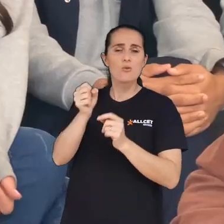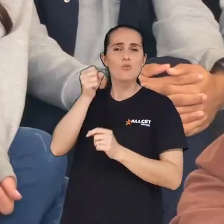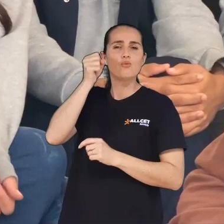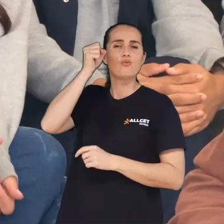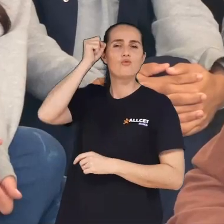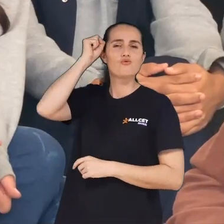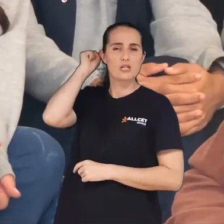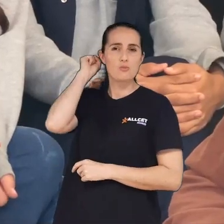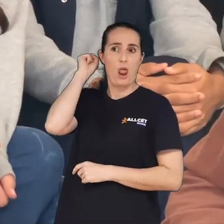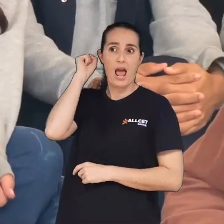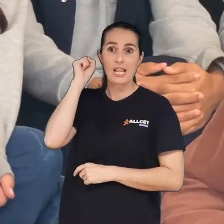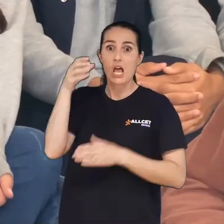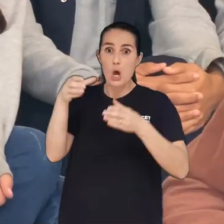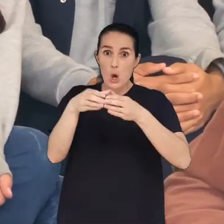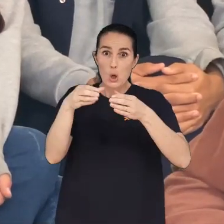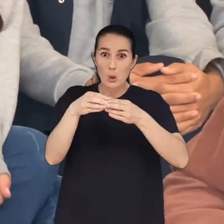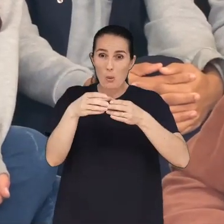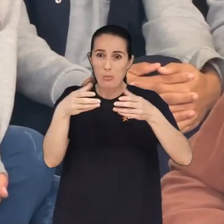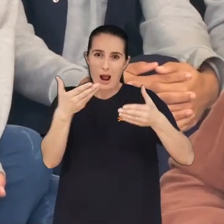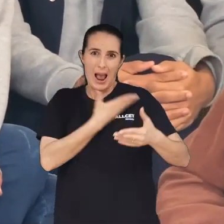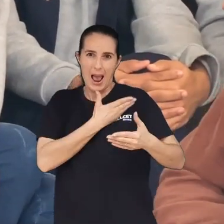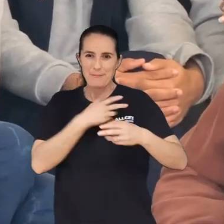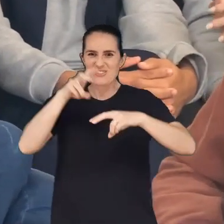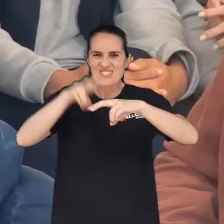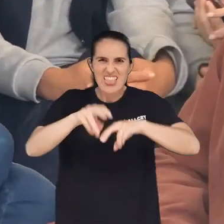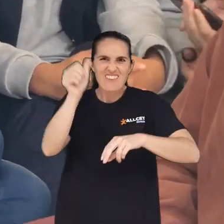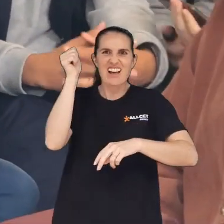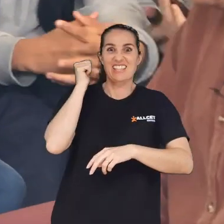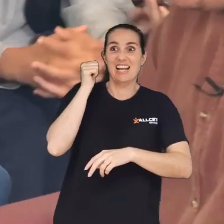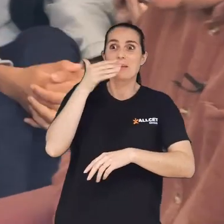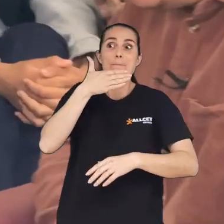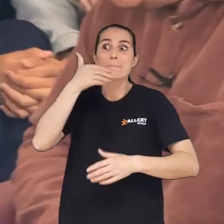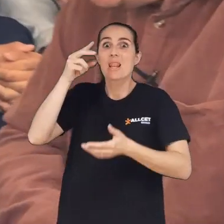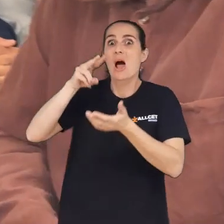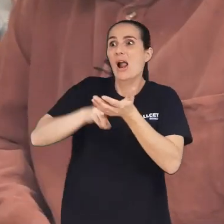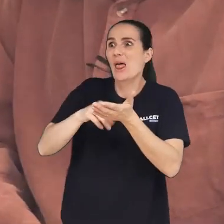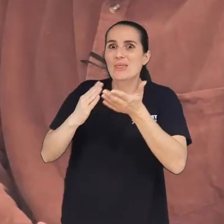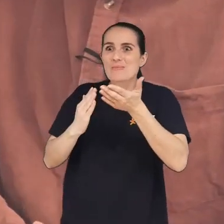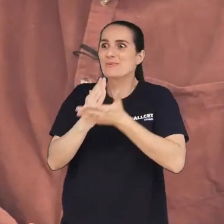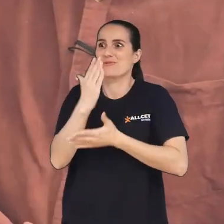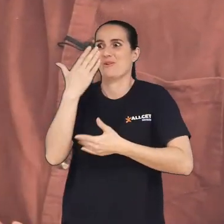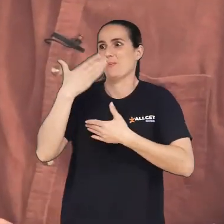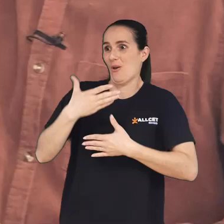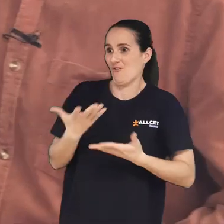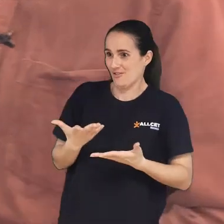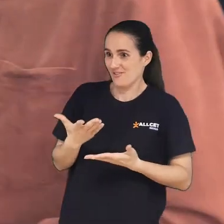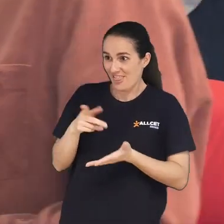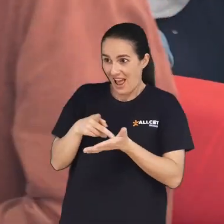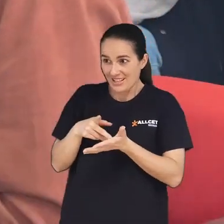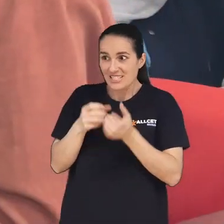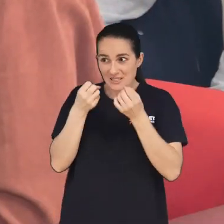onde estudava, em que a turma do fundão foi quem teve destaque. Pode explicar isso pra gente? Sim,